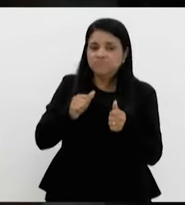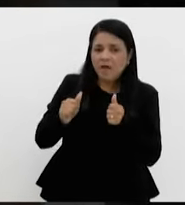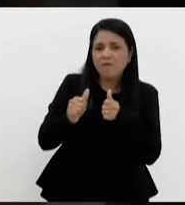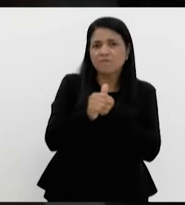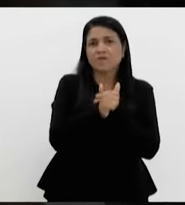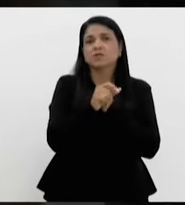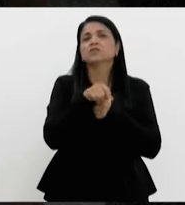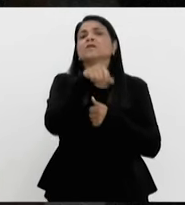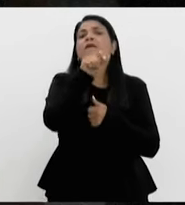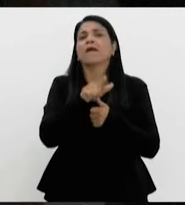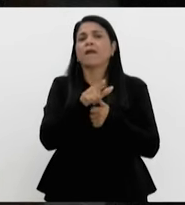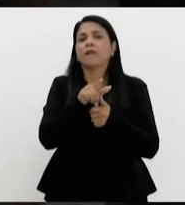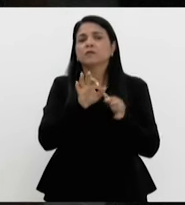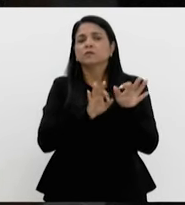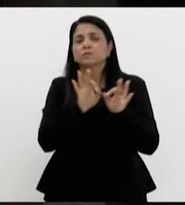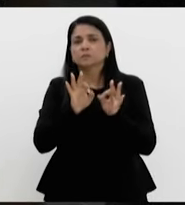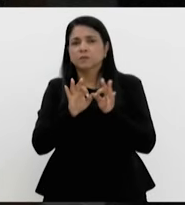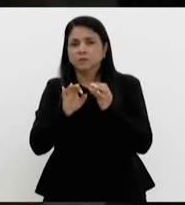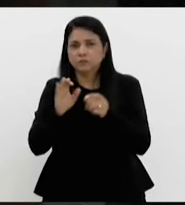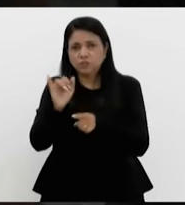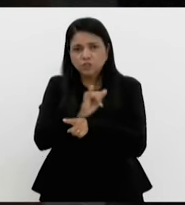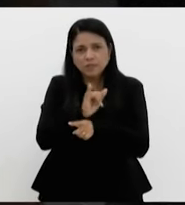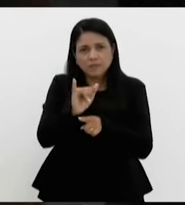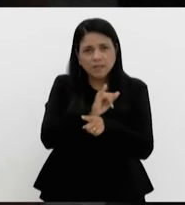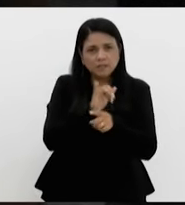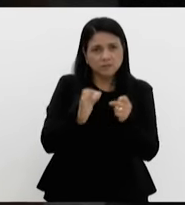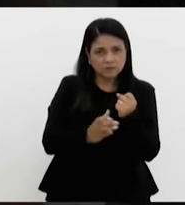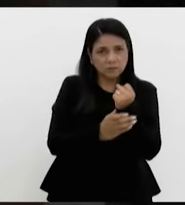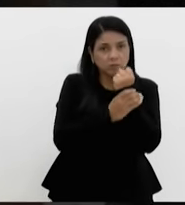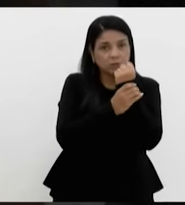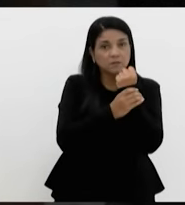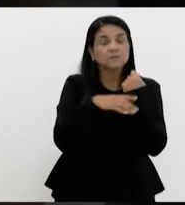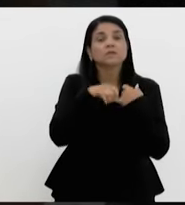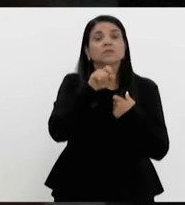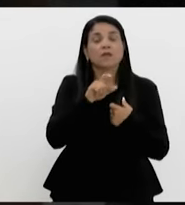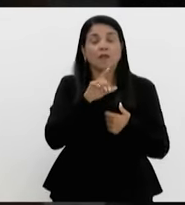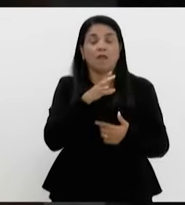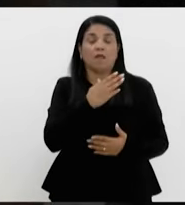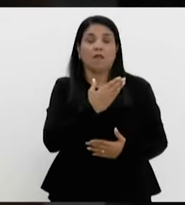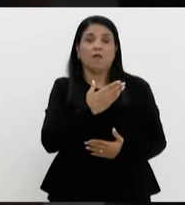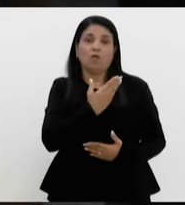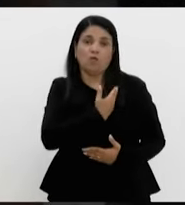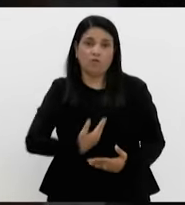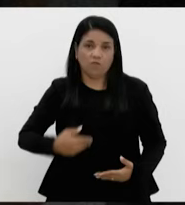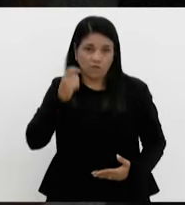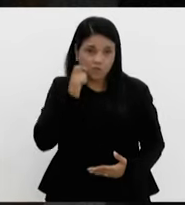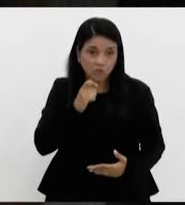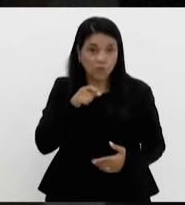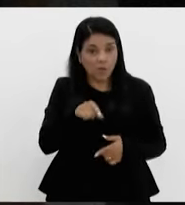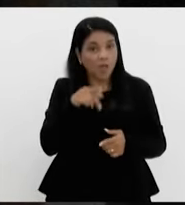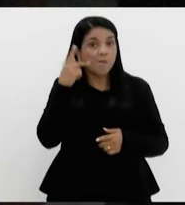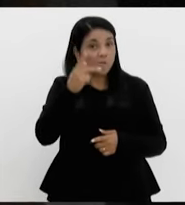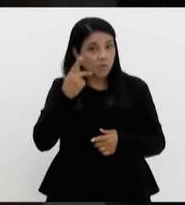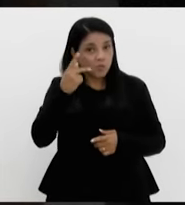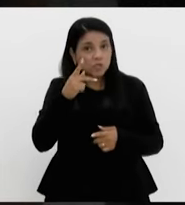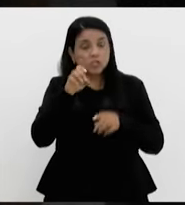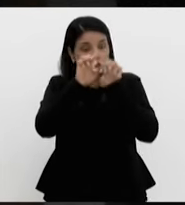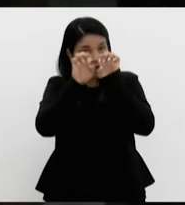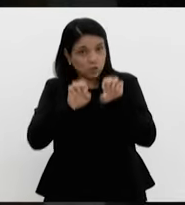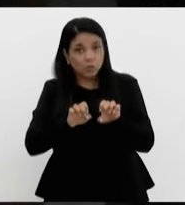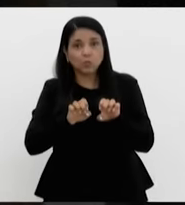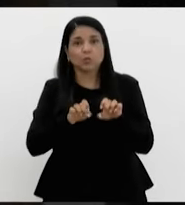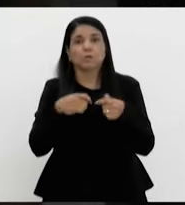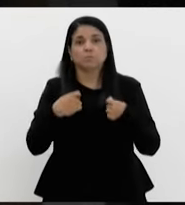o governador do Estado, porque segurança pública é política estruturante. E se ela é política estruturante, ela